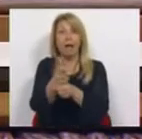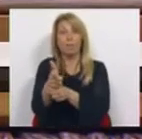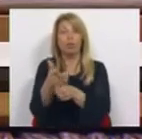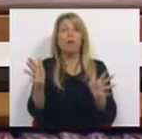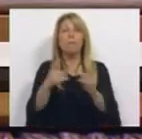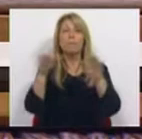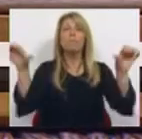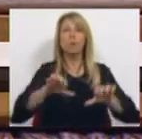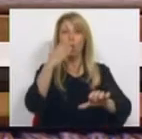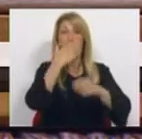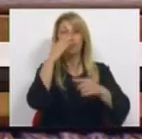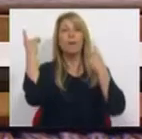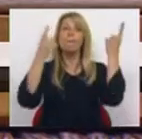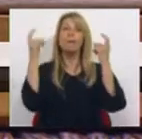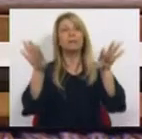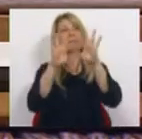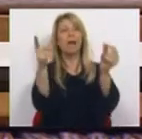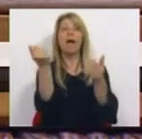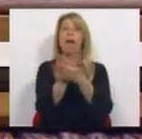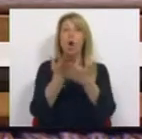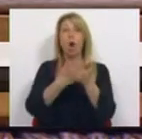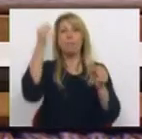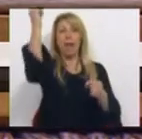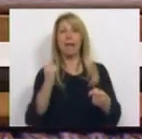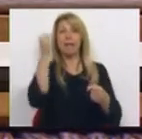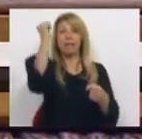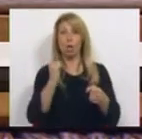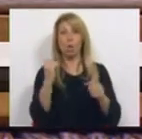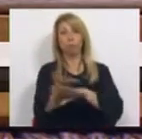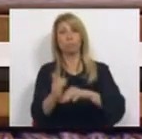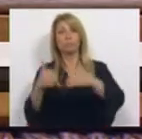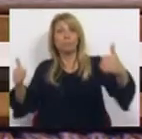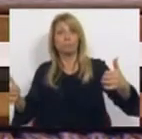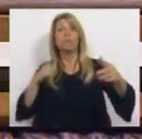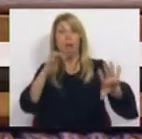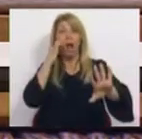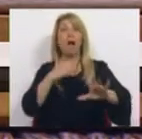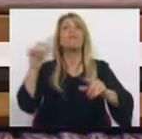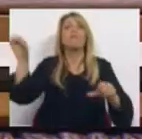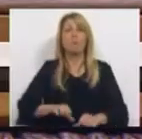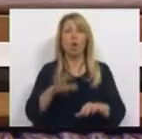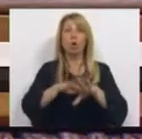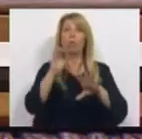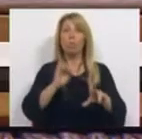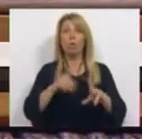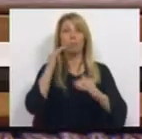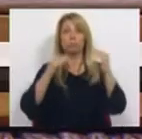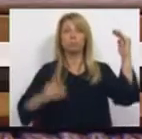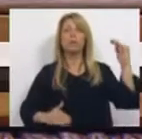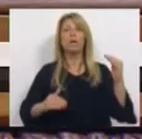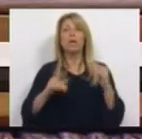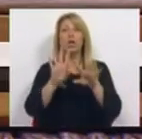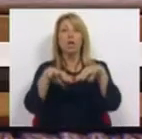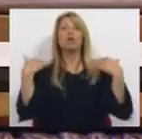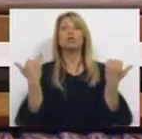esta verdadeira economia de casino é inseparável do agravamento das desigualdades sociais, da pobreza e da insustentabilidade do